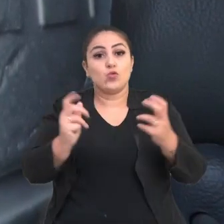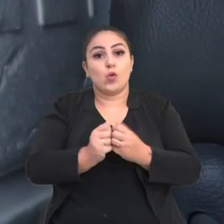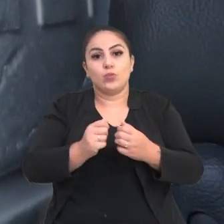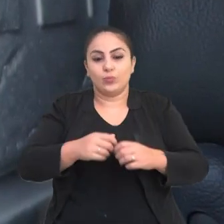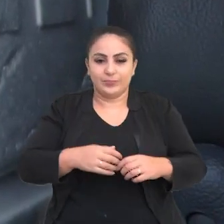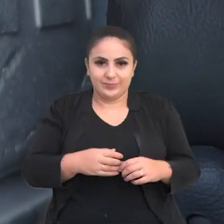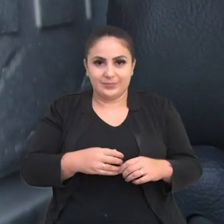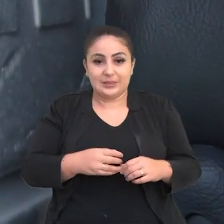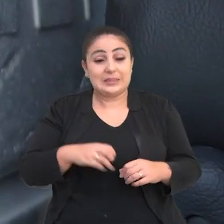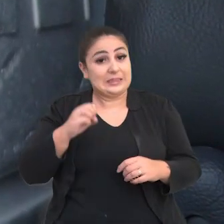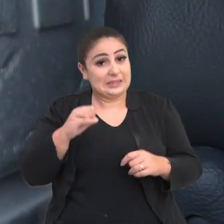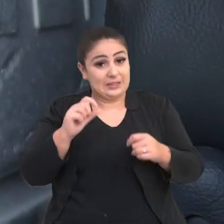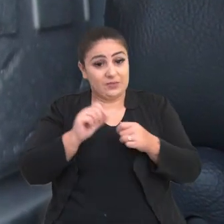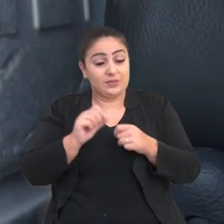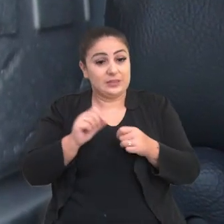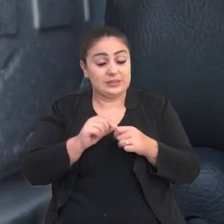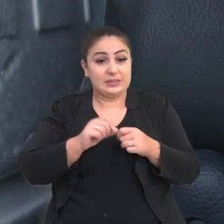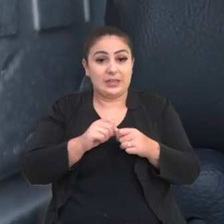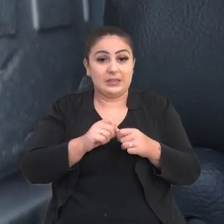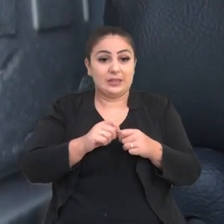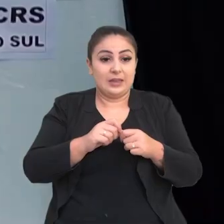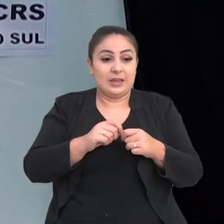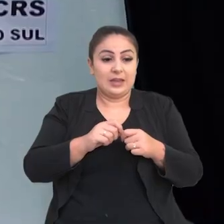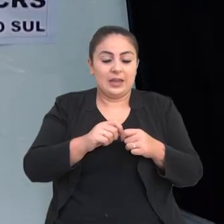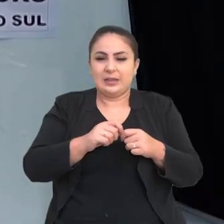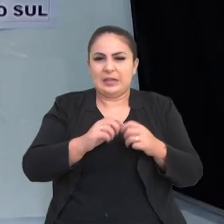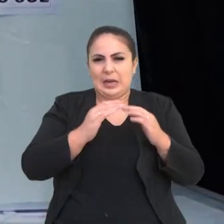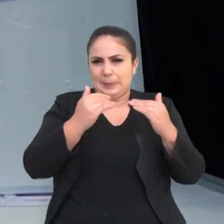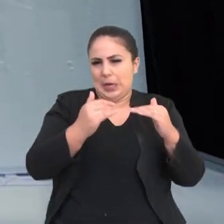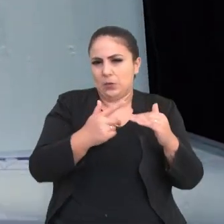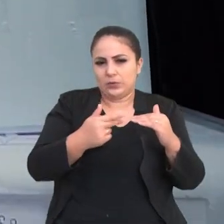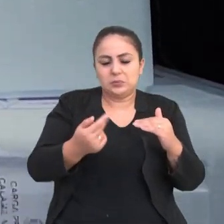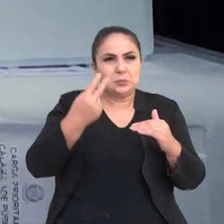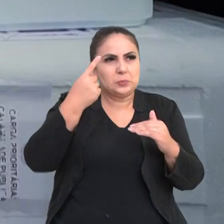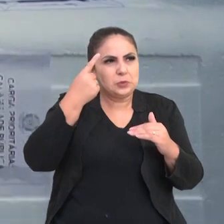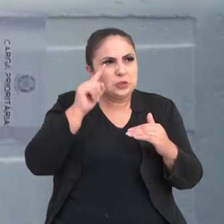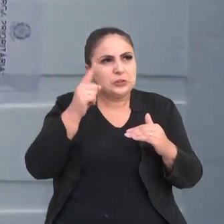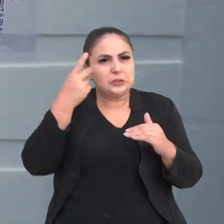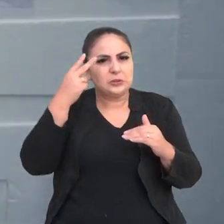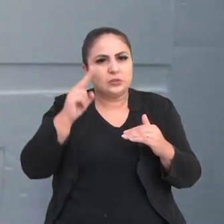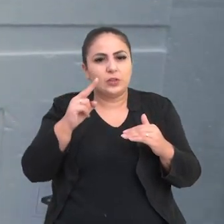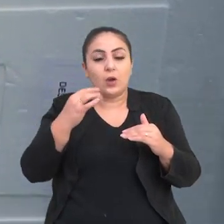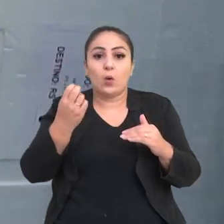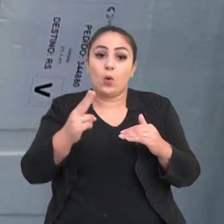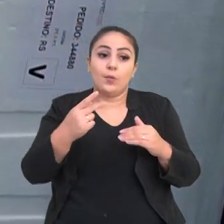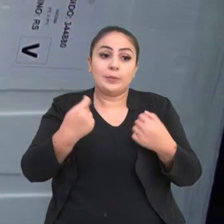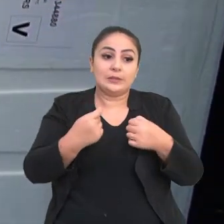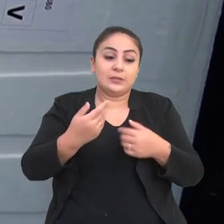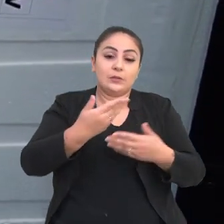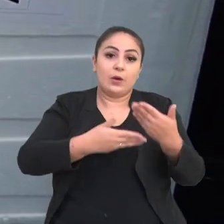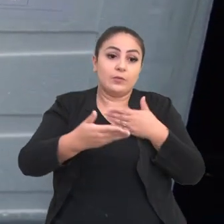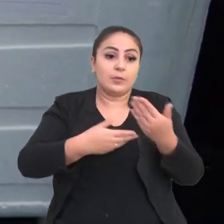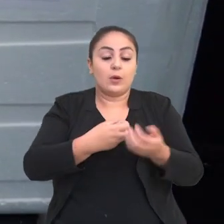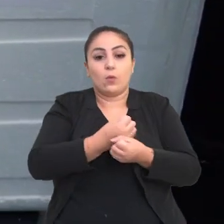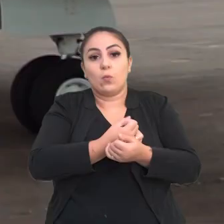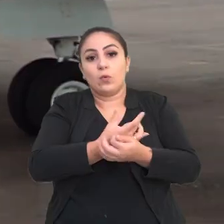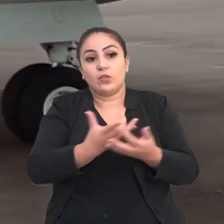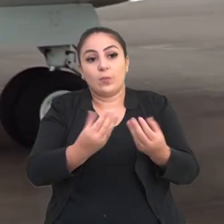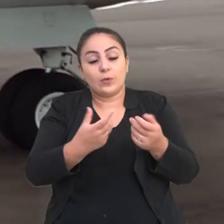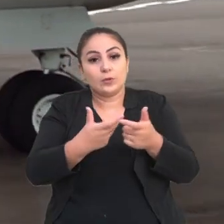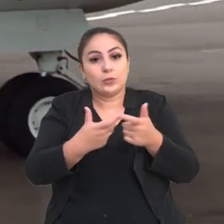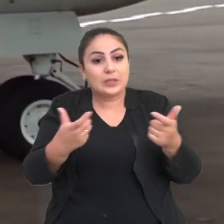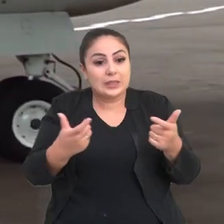no estado inteiro. Se fosse fazer isso por terra, levaríamos um dia ou talvez 2 dias, ou então precisaríamos envolver uma